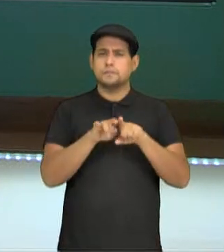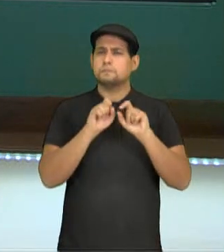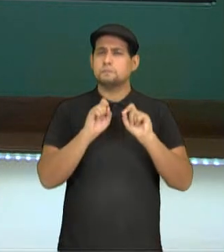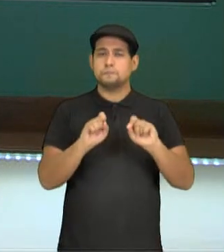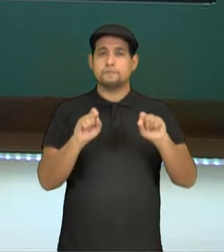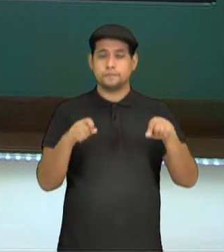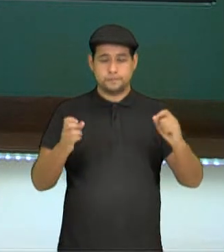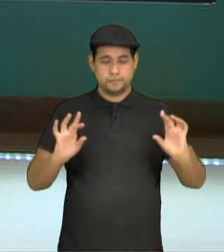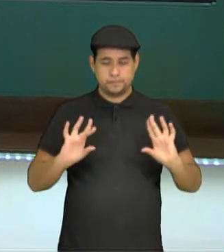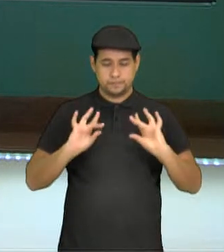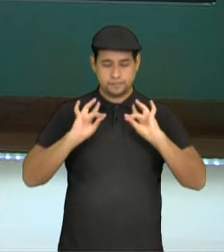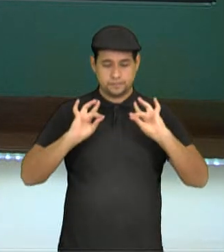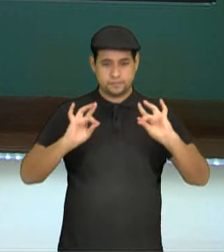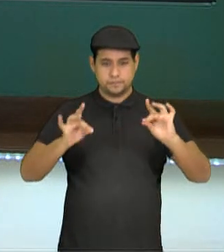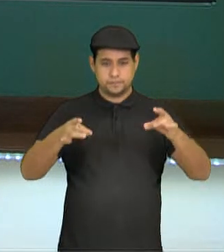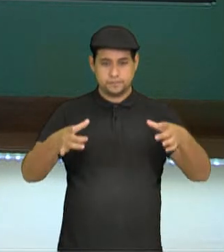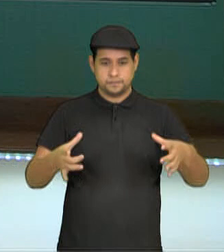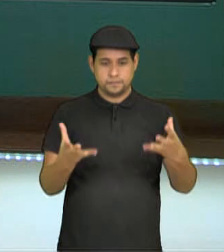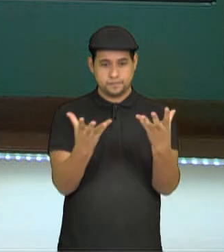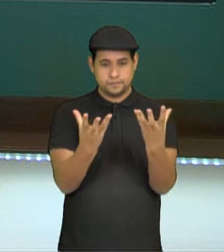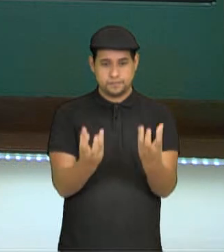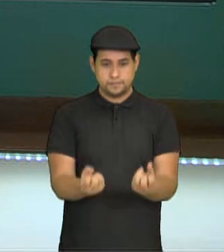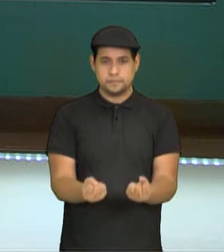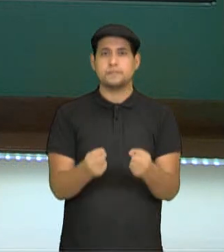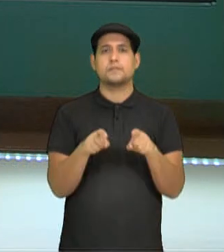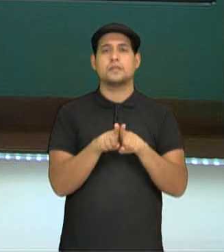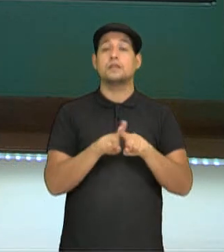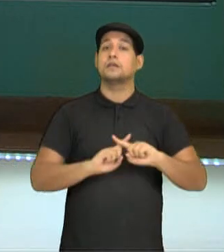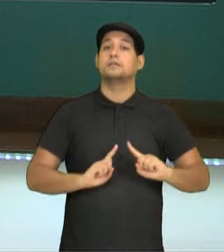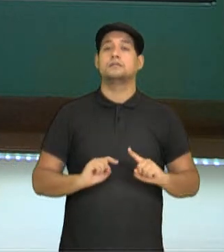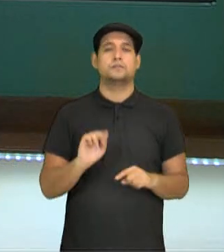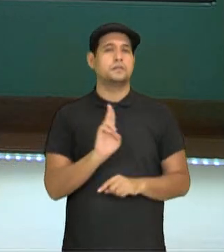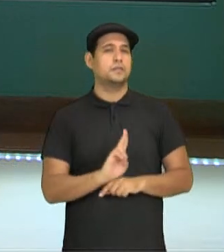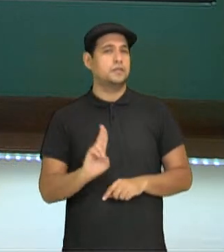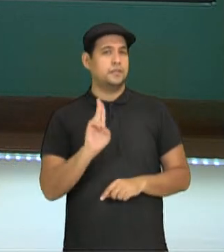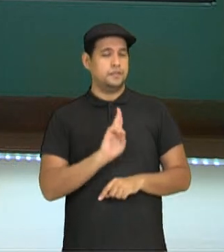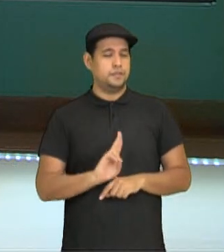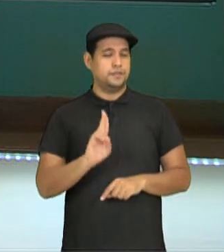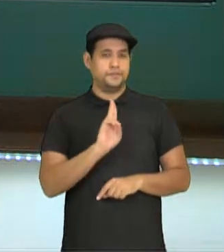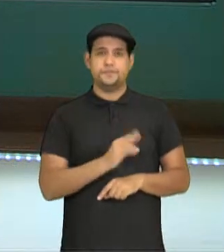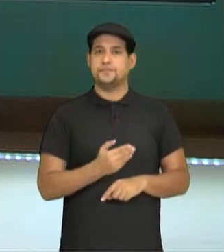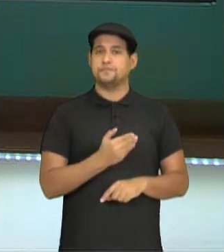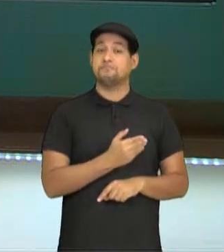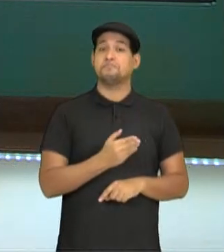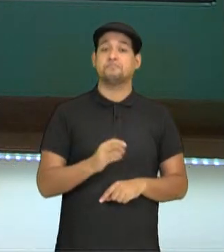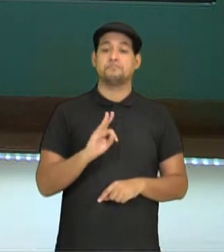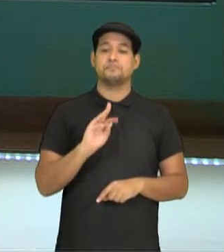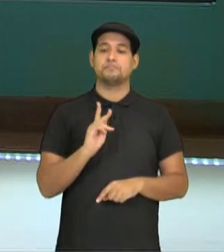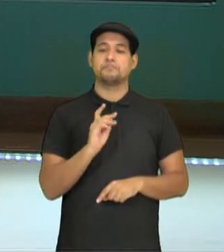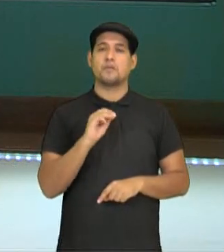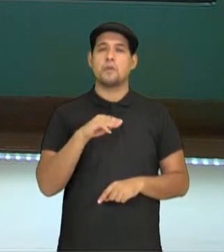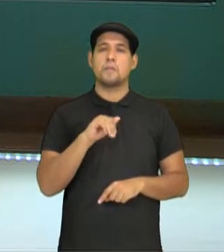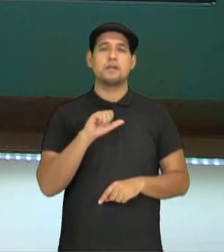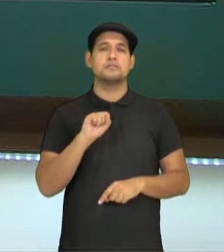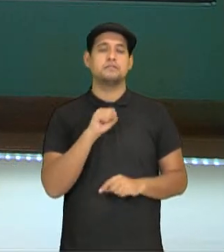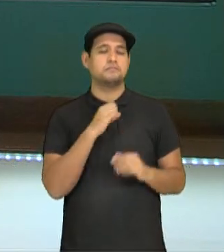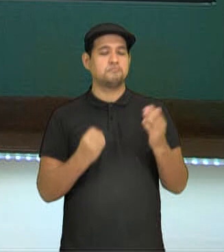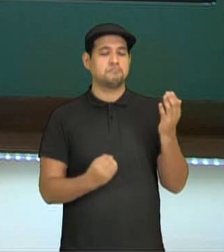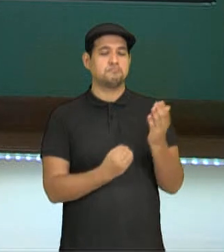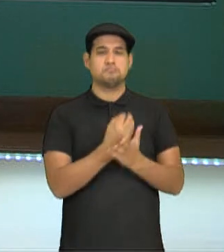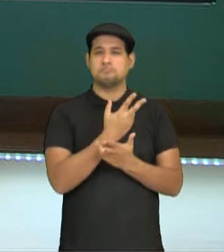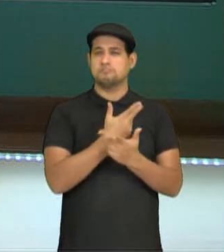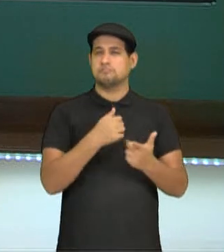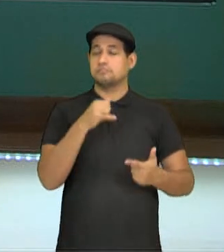de armazenar essas imagens. Então, com o uso desse aparelho, Thomas desenvolveu obras